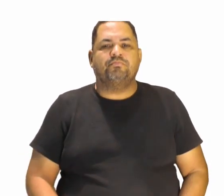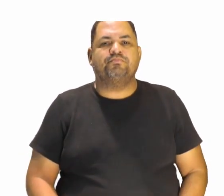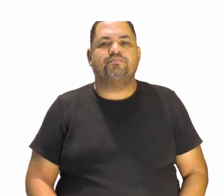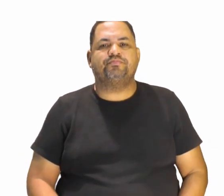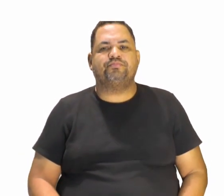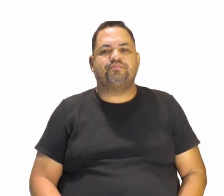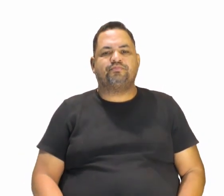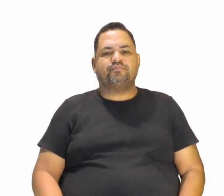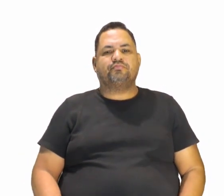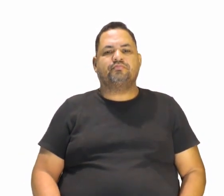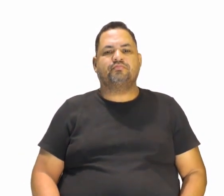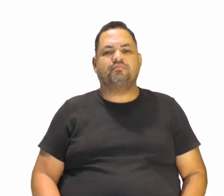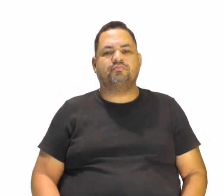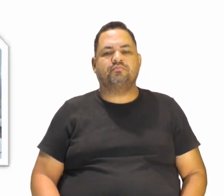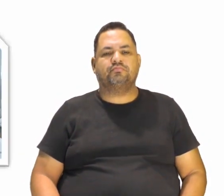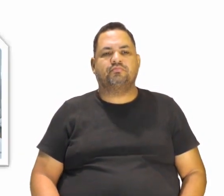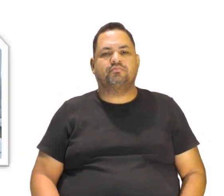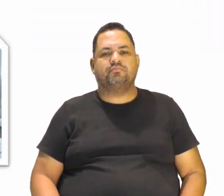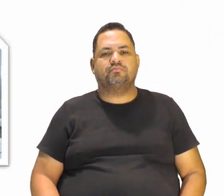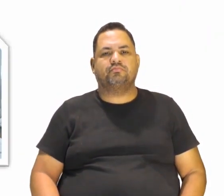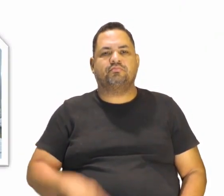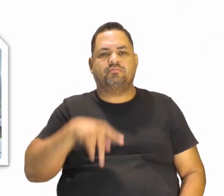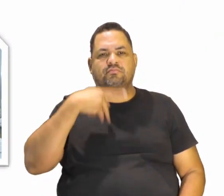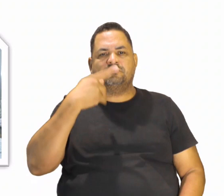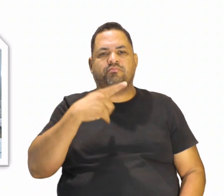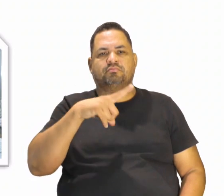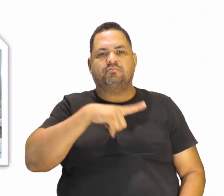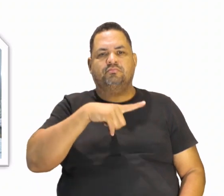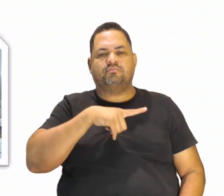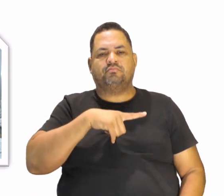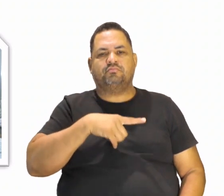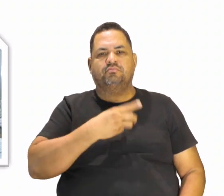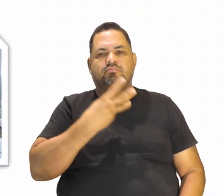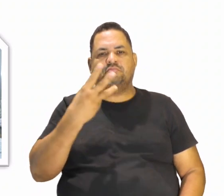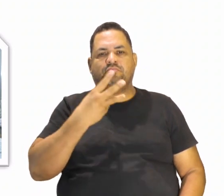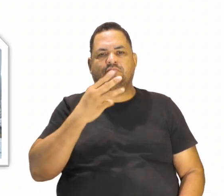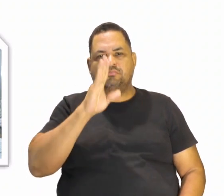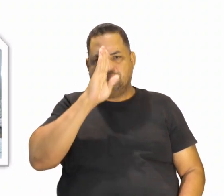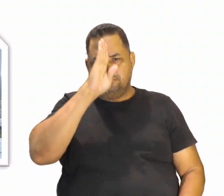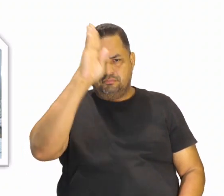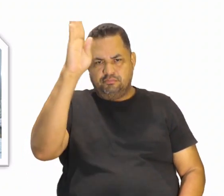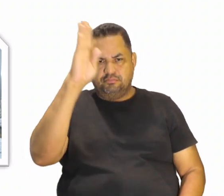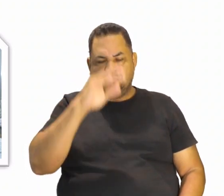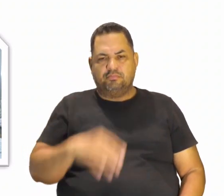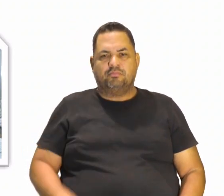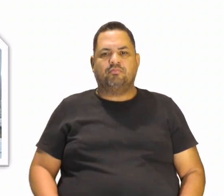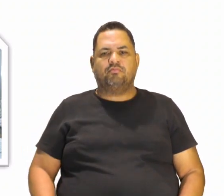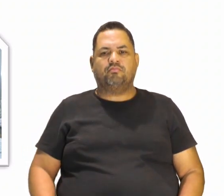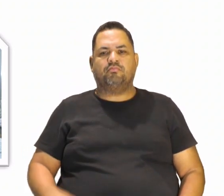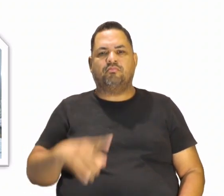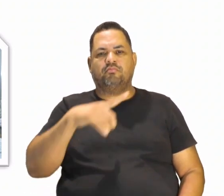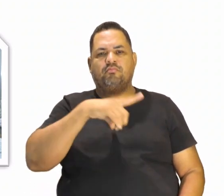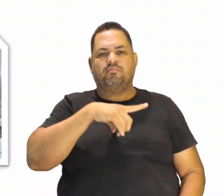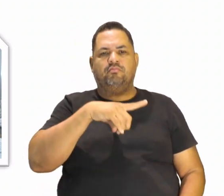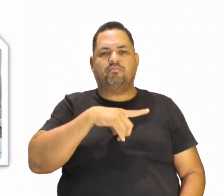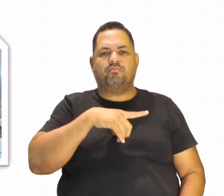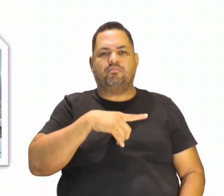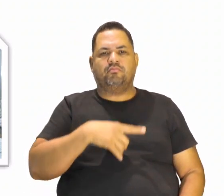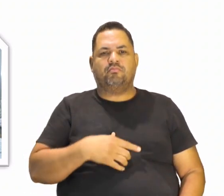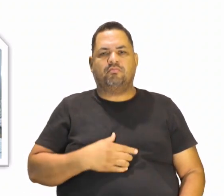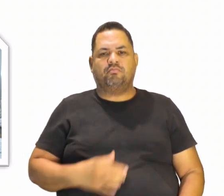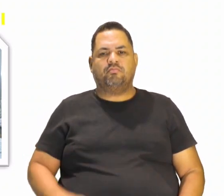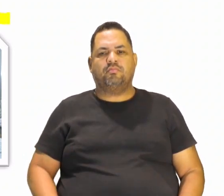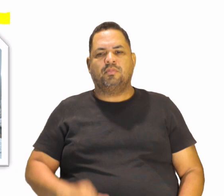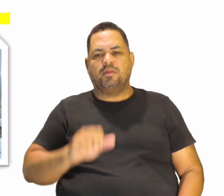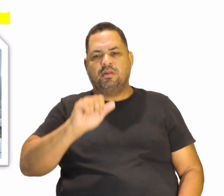Beleza. E aí, como eu falei para vocês, nós temos os 3 principais aí, os mais conhecidos. Então, nós temos aqui